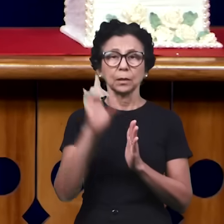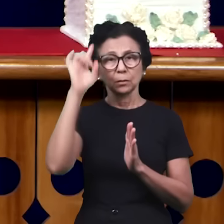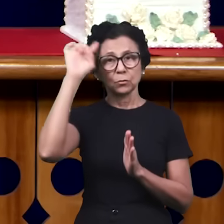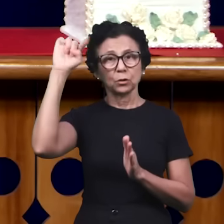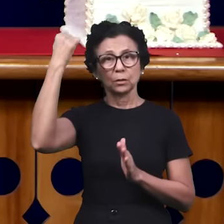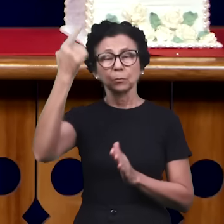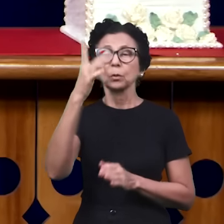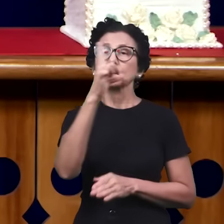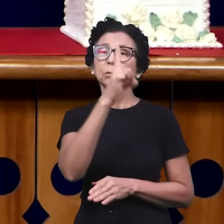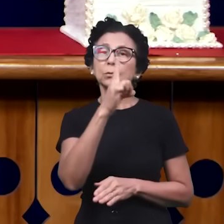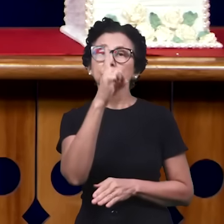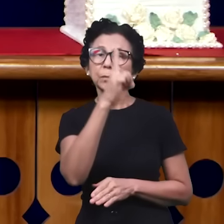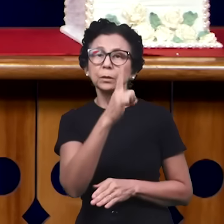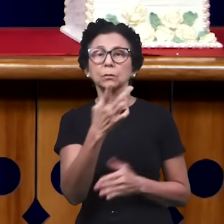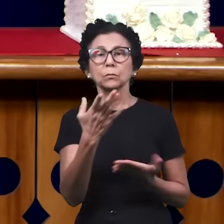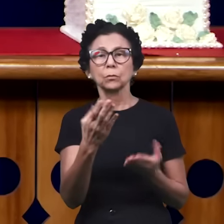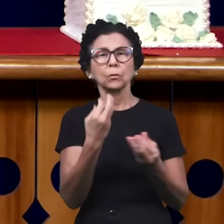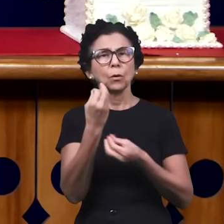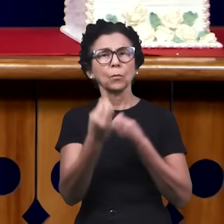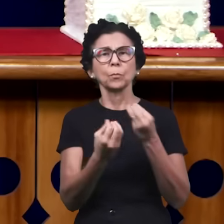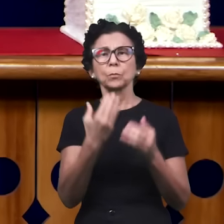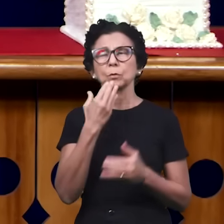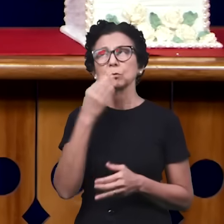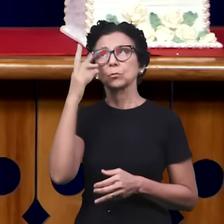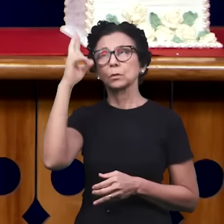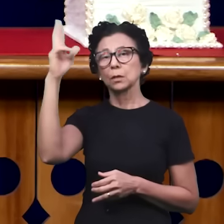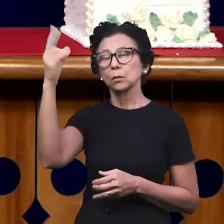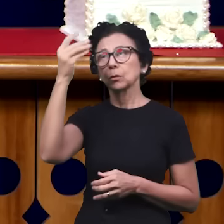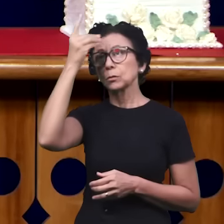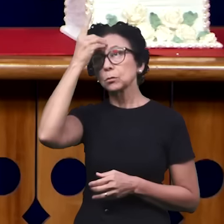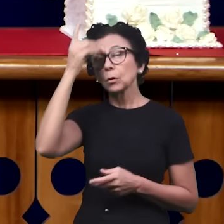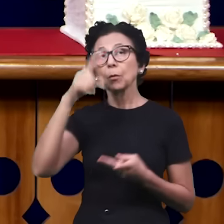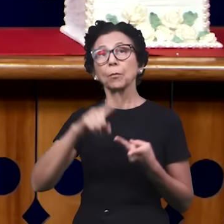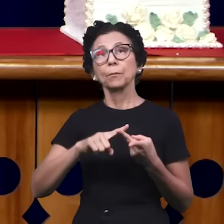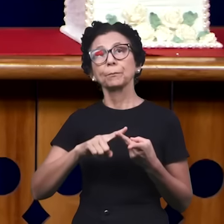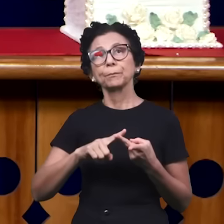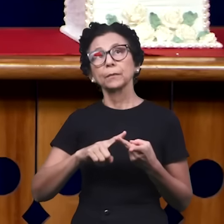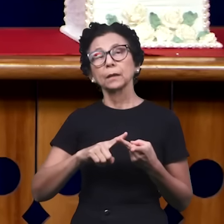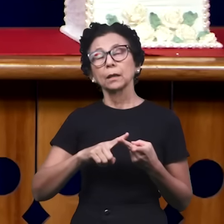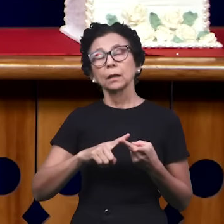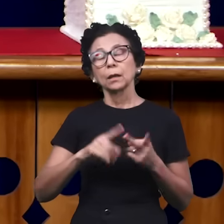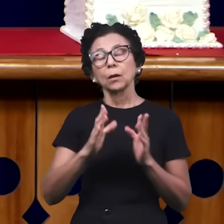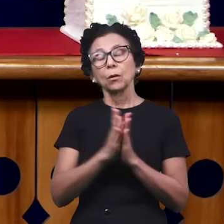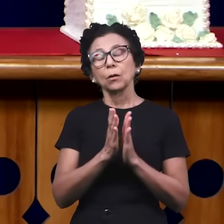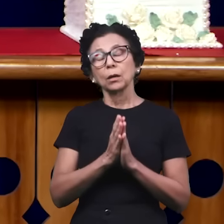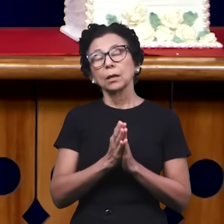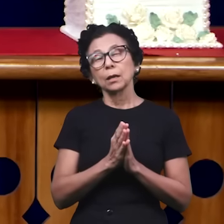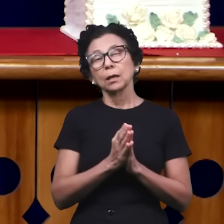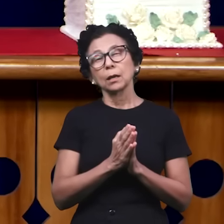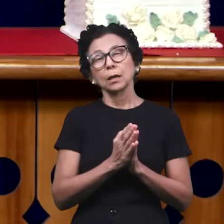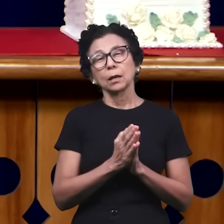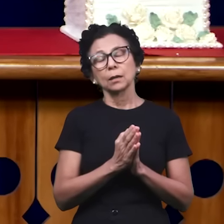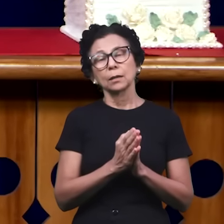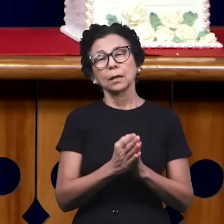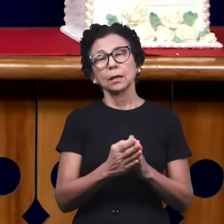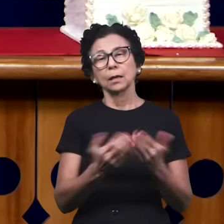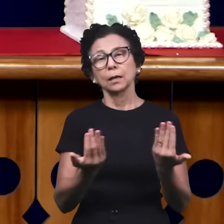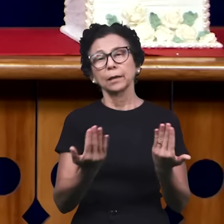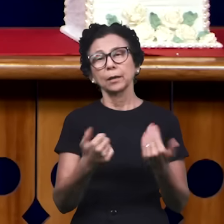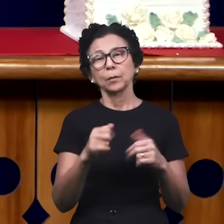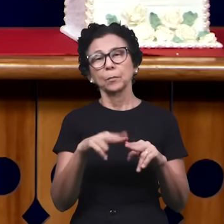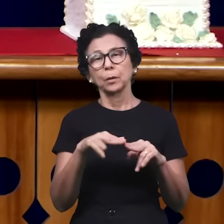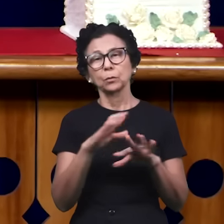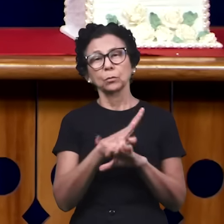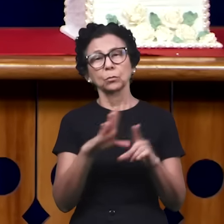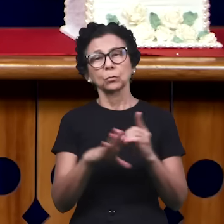Você vai orar, você vai buscar o Senhor vai te dar um dom, você vai levar um dom ali para aquela reunião antes do culto, que nós chamamos de culto profético,